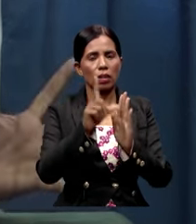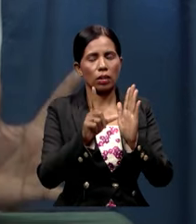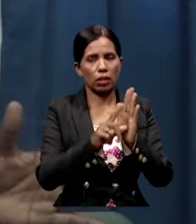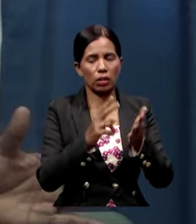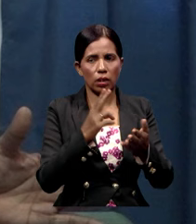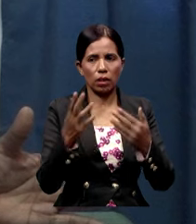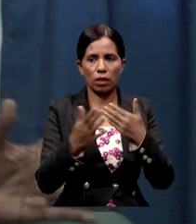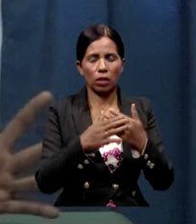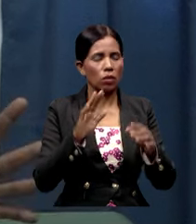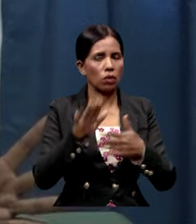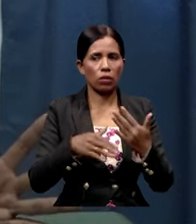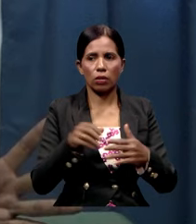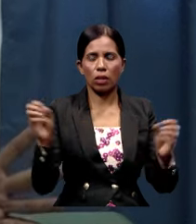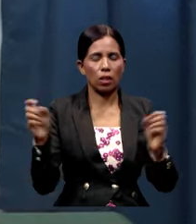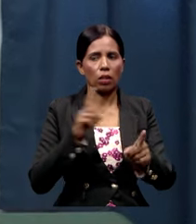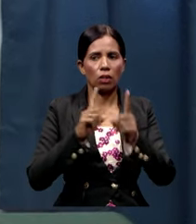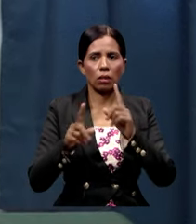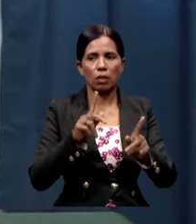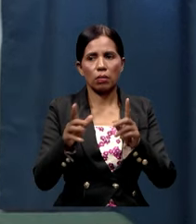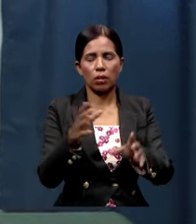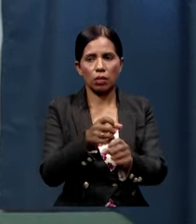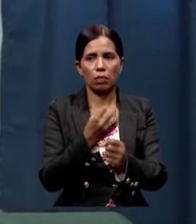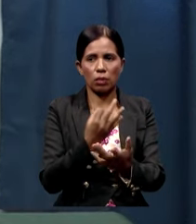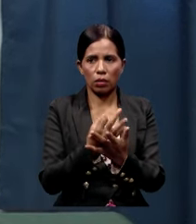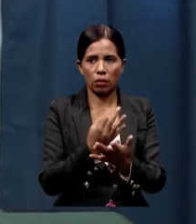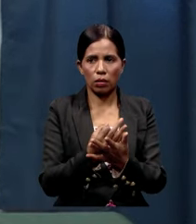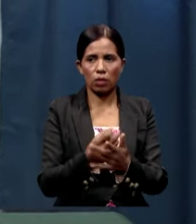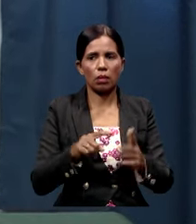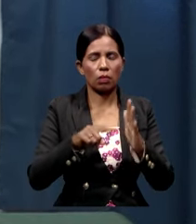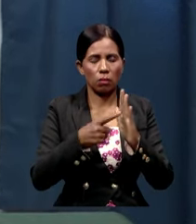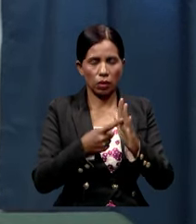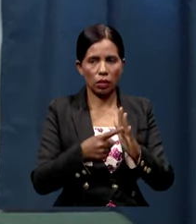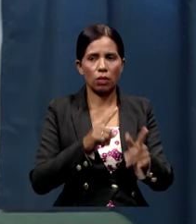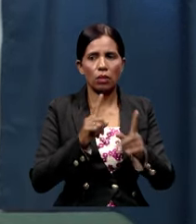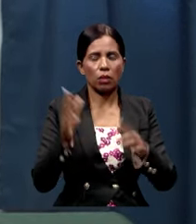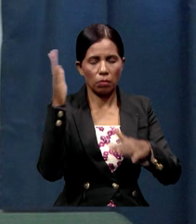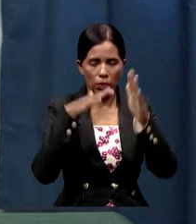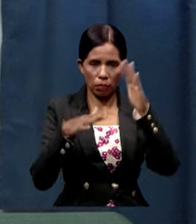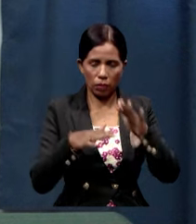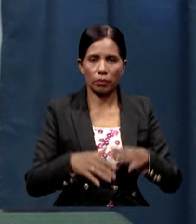tu tu la kulia. No no que la hot. É mas simo na ram ram começa a kulia. Nem os problema de hot.